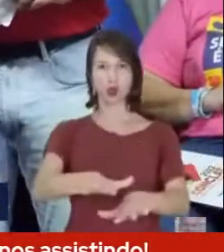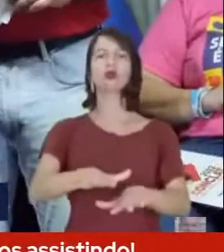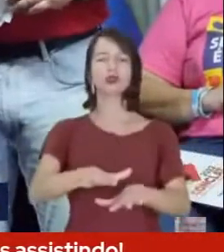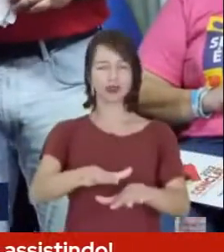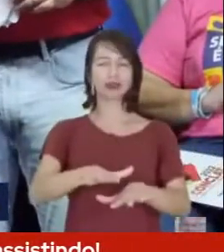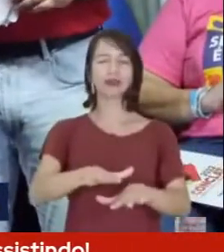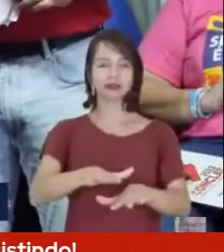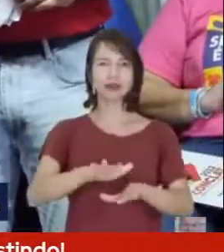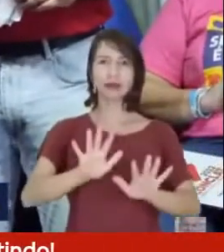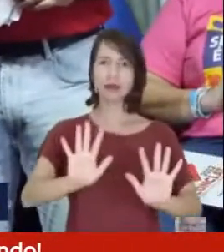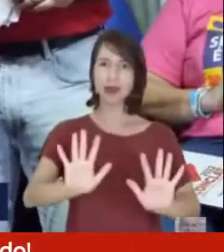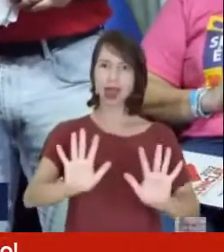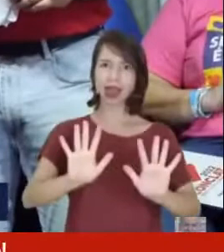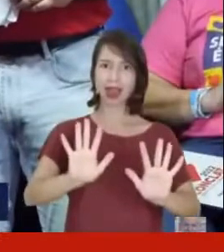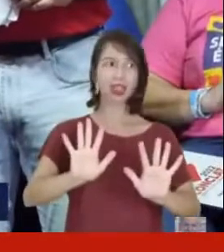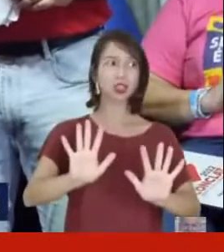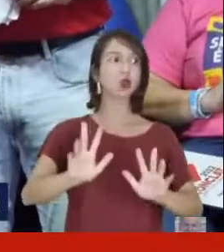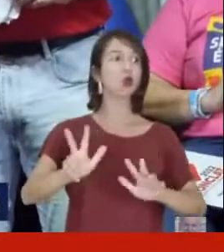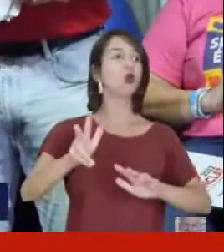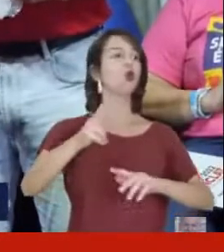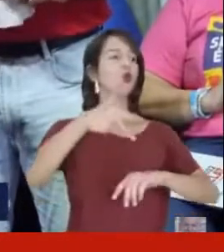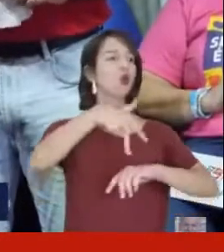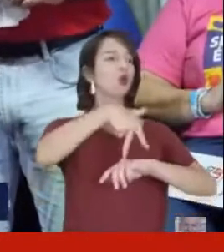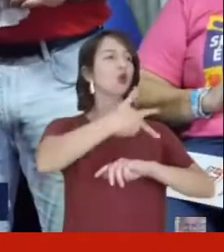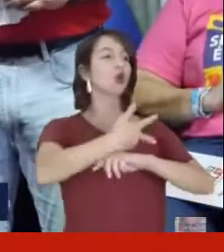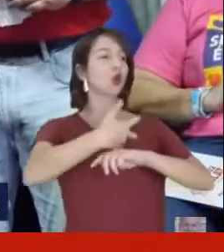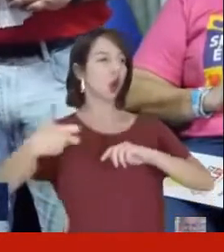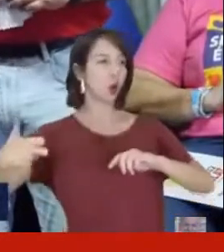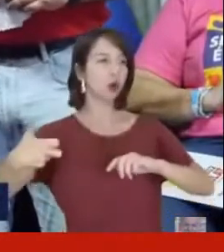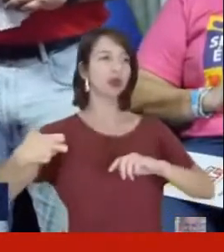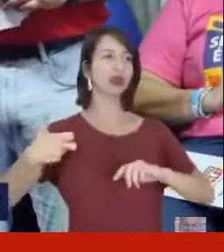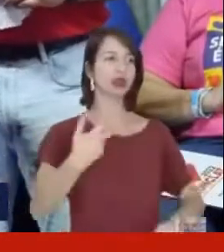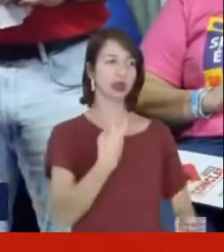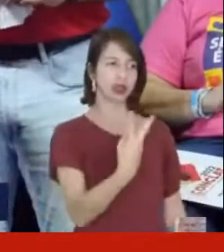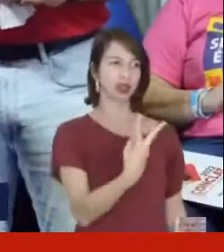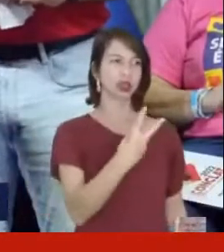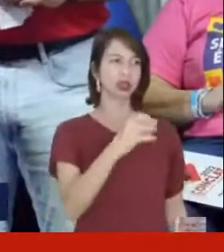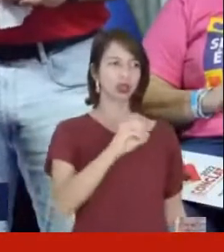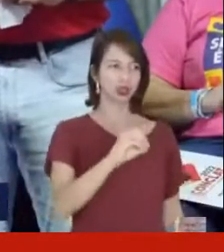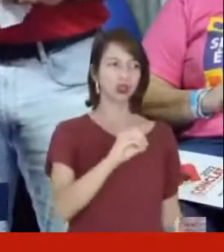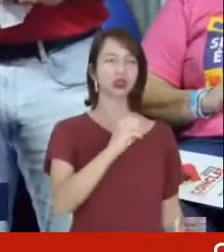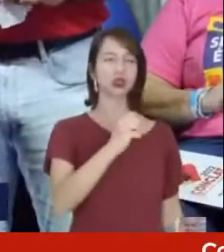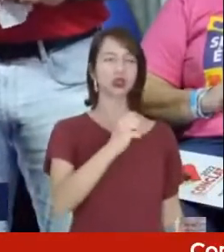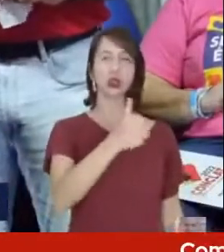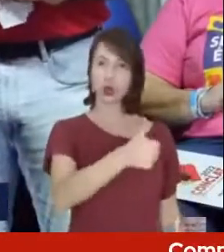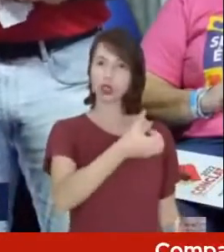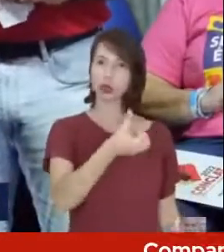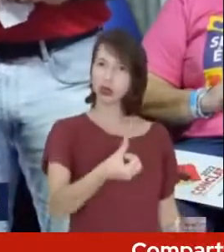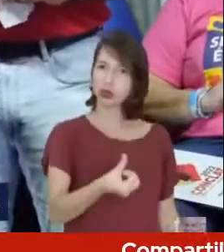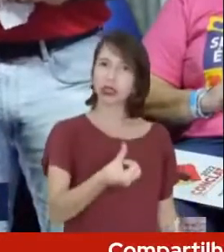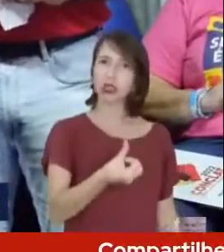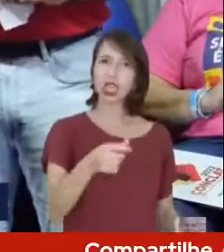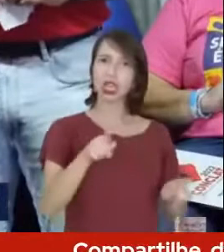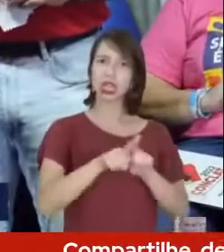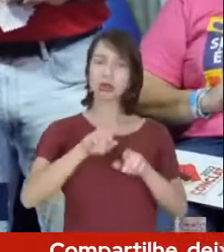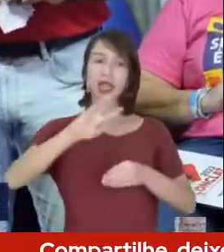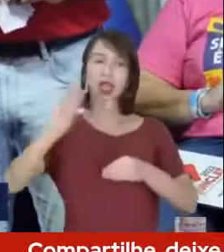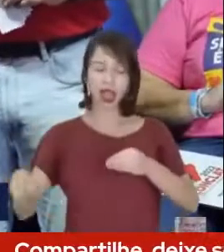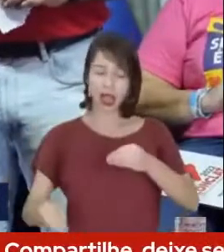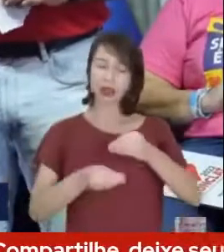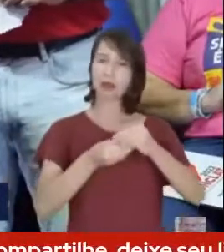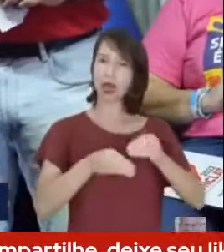2016 e a Emenda Constitucional 95 destruiu o sonho da inclusão escolar